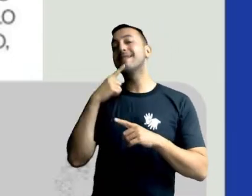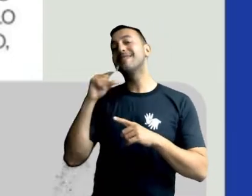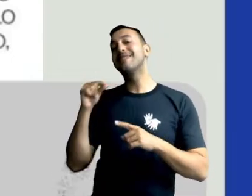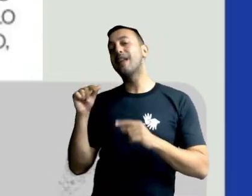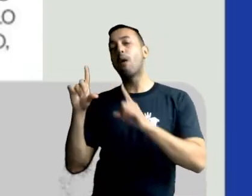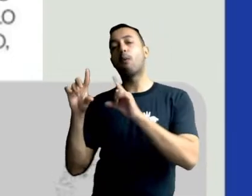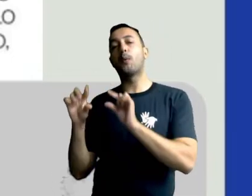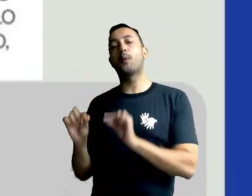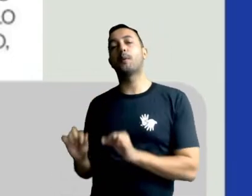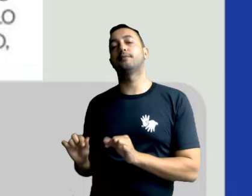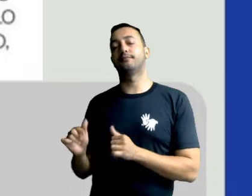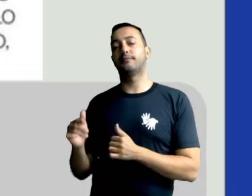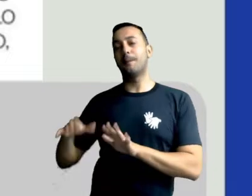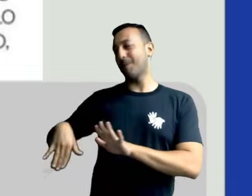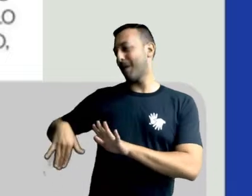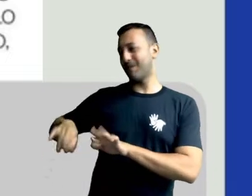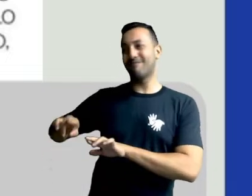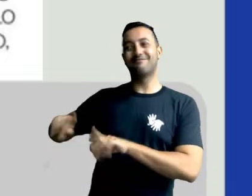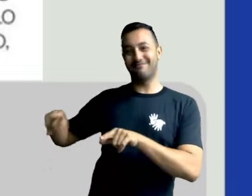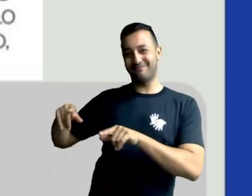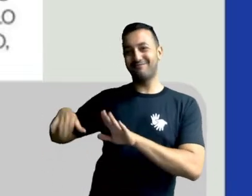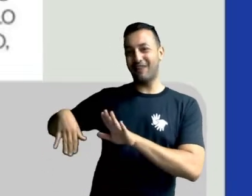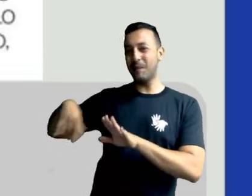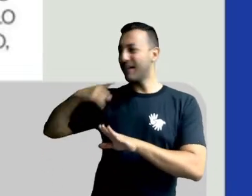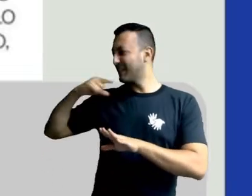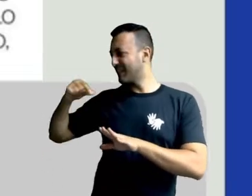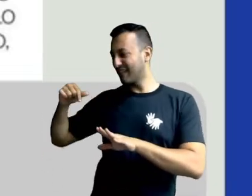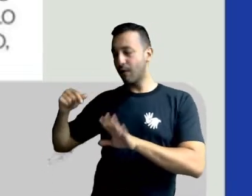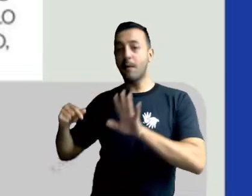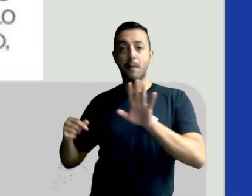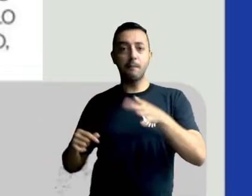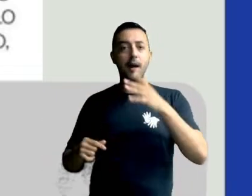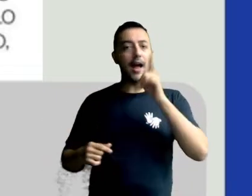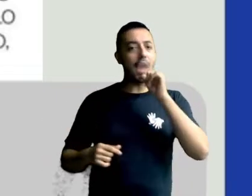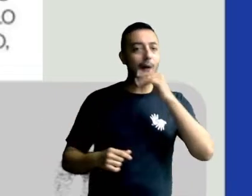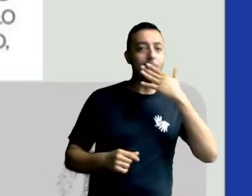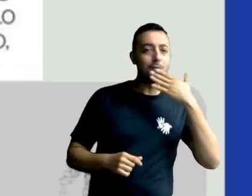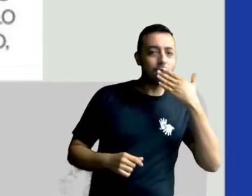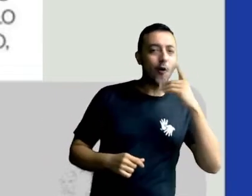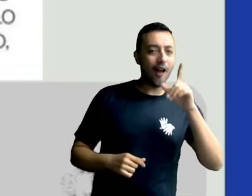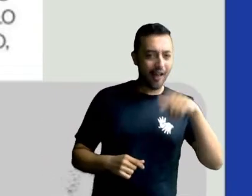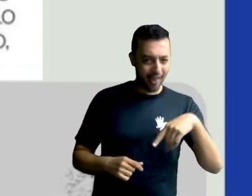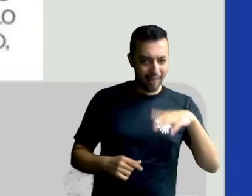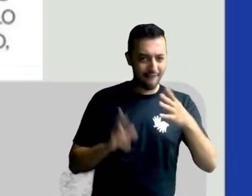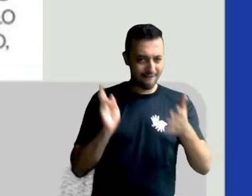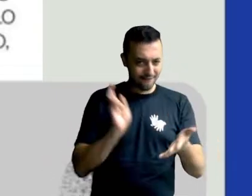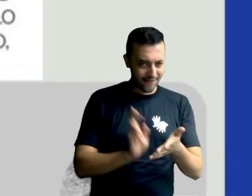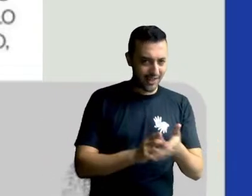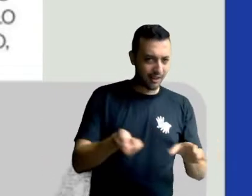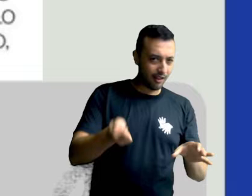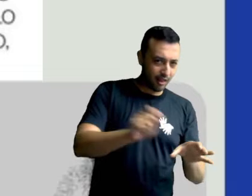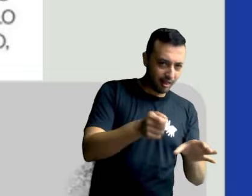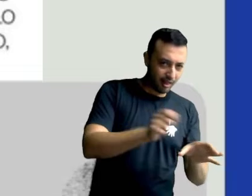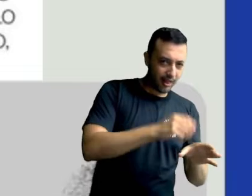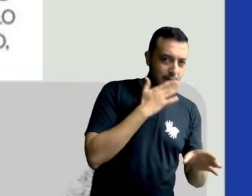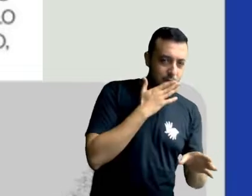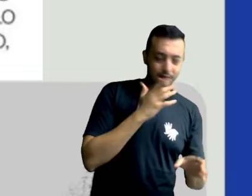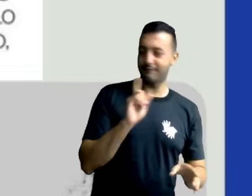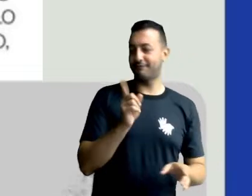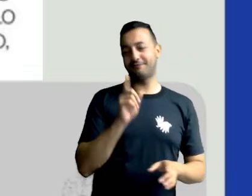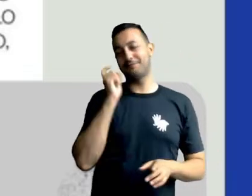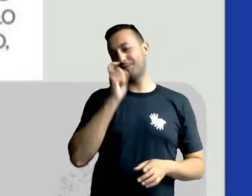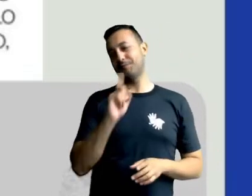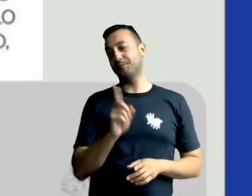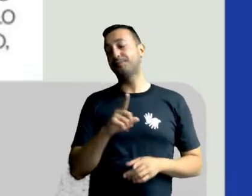do que a água do mar. Ela é chamada de água doce, mas não tem açúcar, não se preocupa. A quantidade de luz